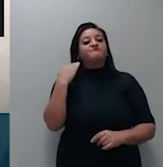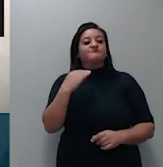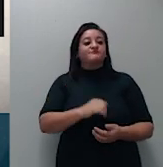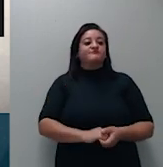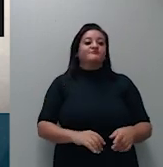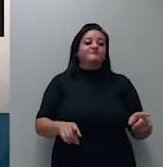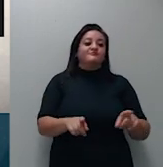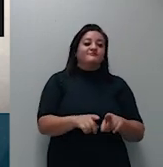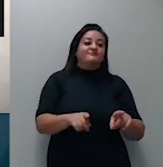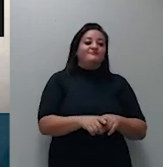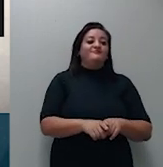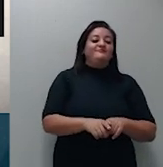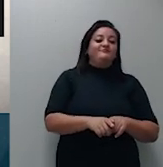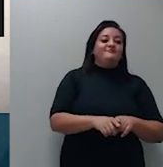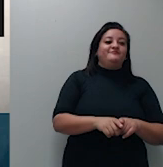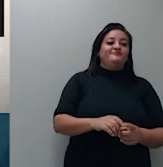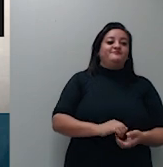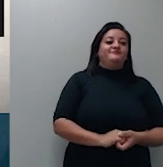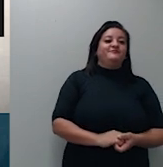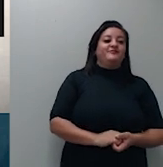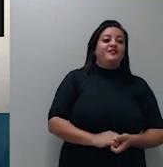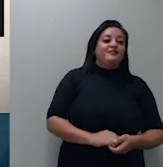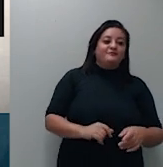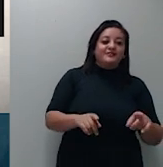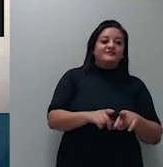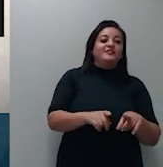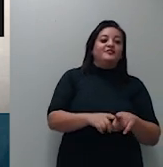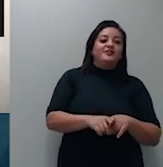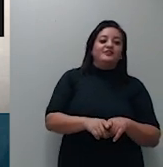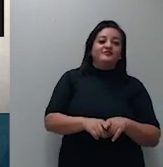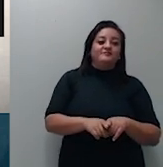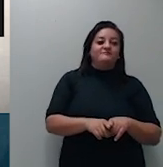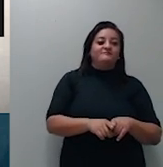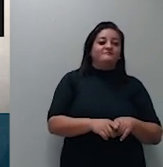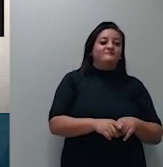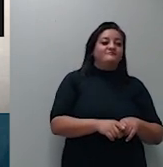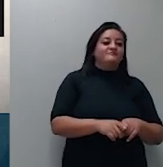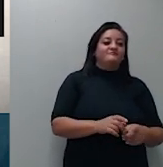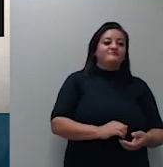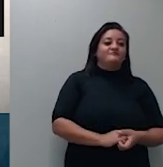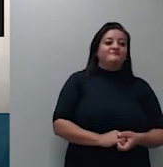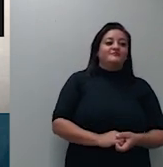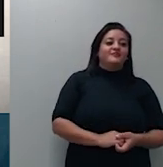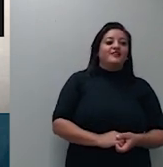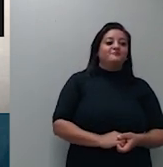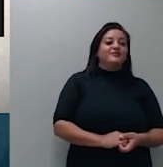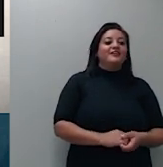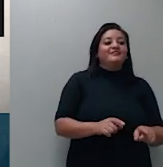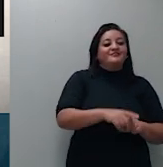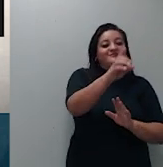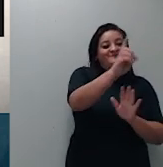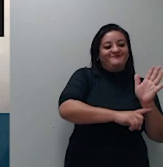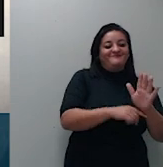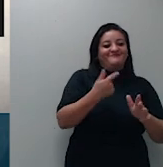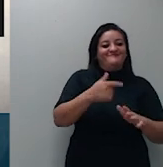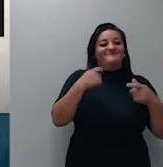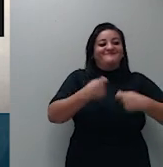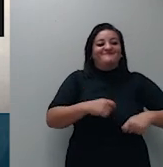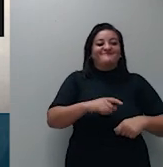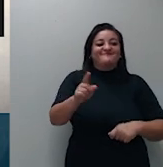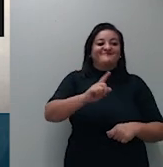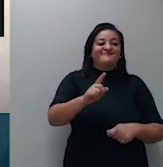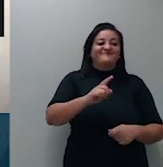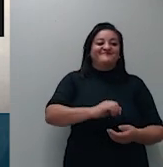bens adquiridos após a separação de fato do primeiro casal a cuja parte entende ter direito sem